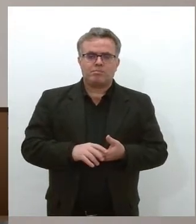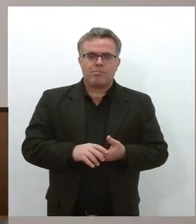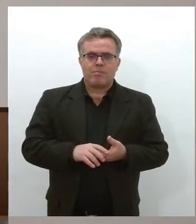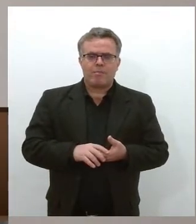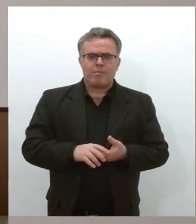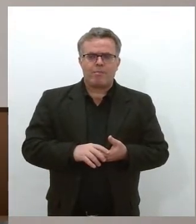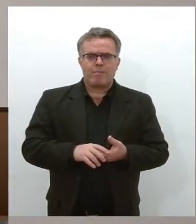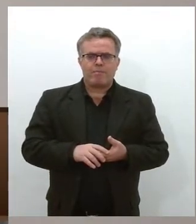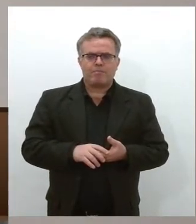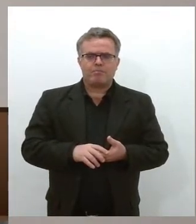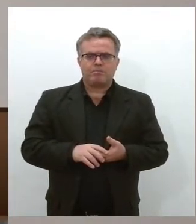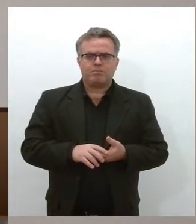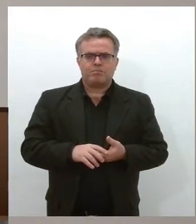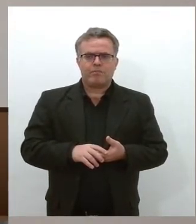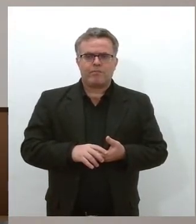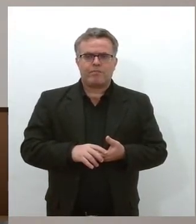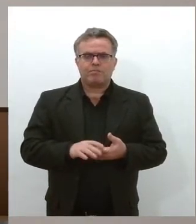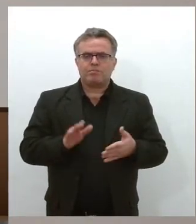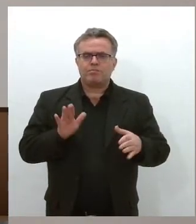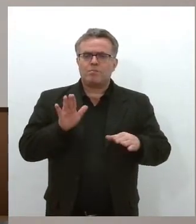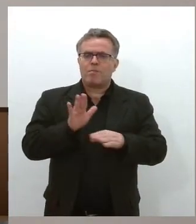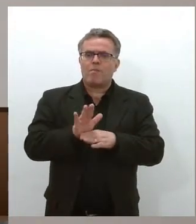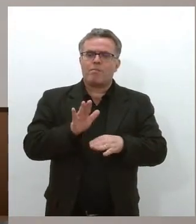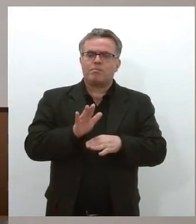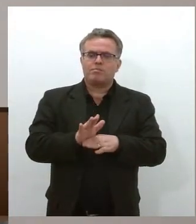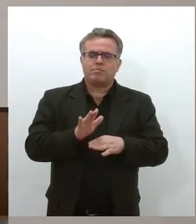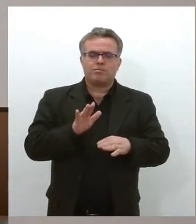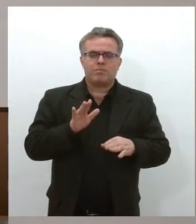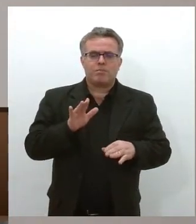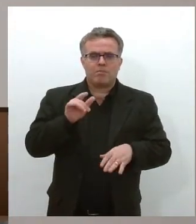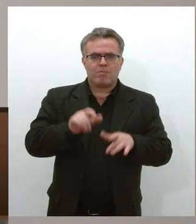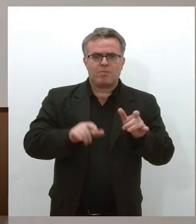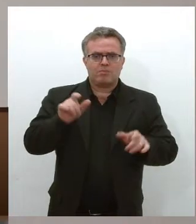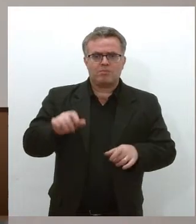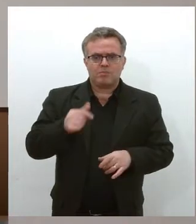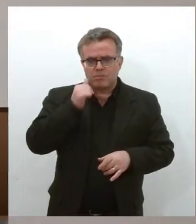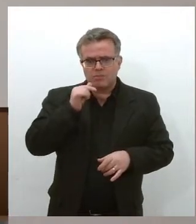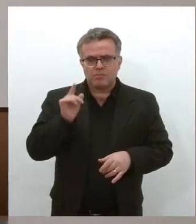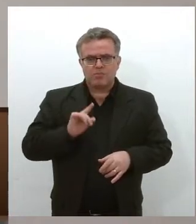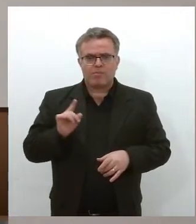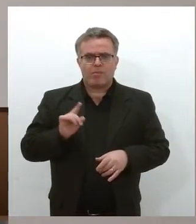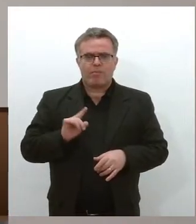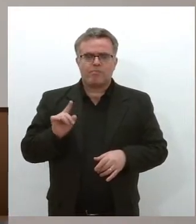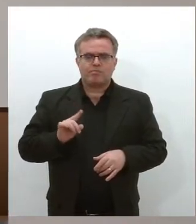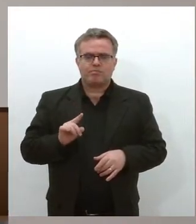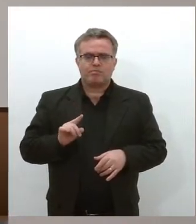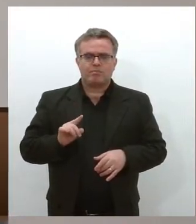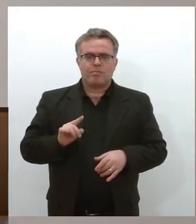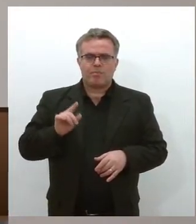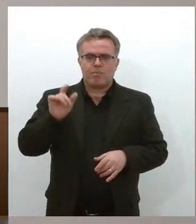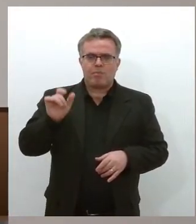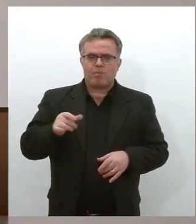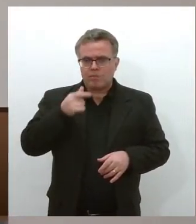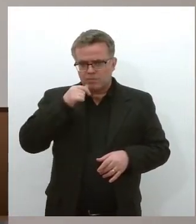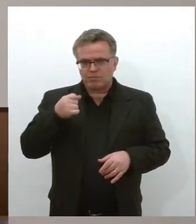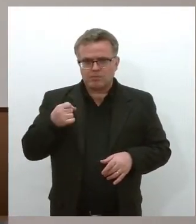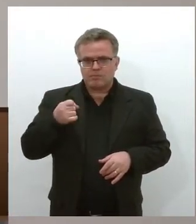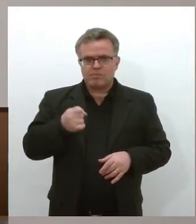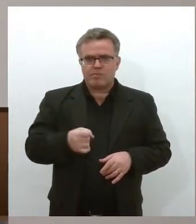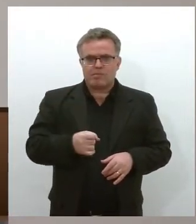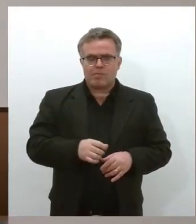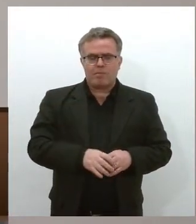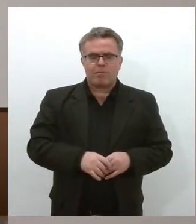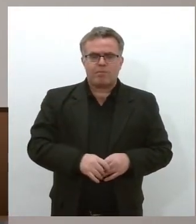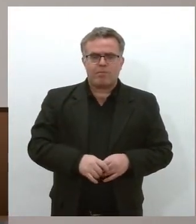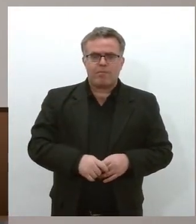desincentivando a mulher a participar. Então, eu coloco o nome à disposição, ela participa dessa campanha, ela já é uma vitoriosa. E